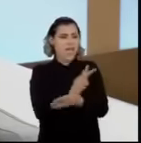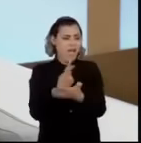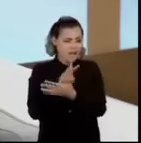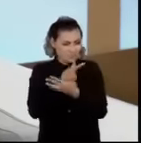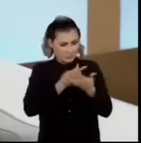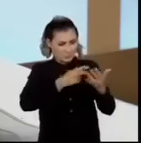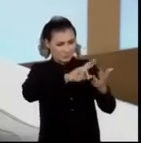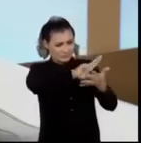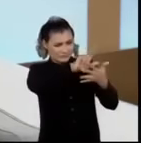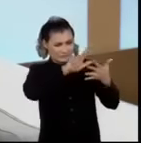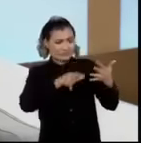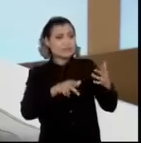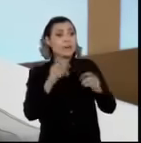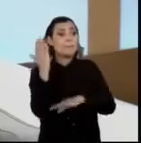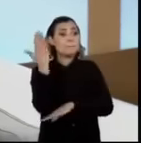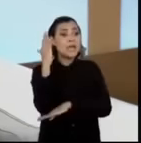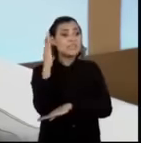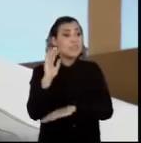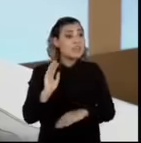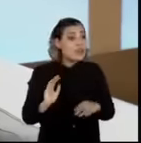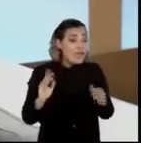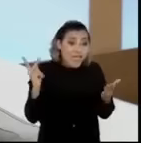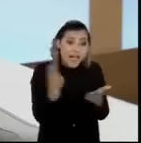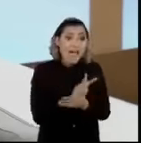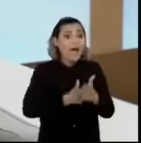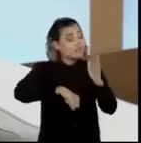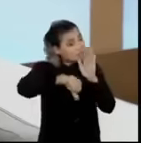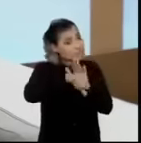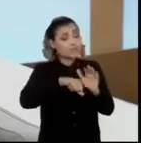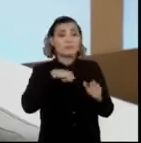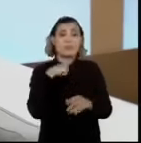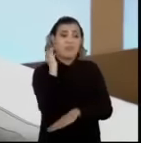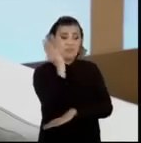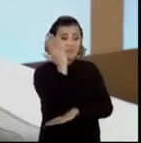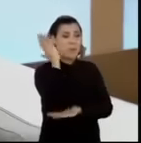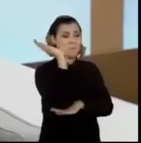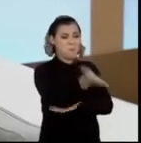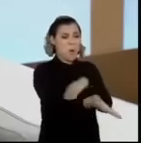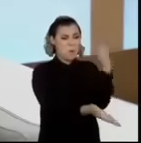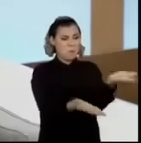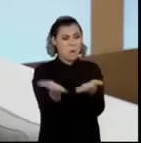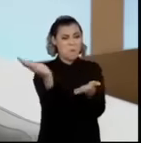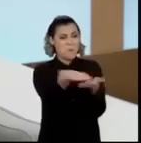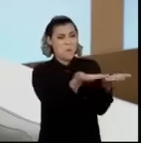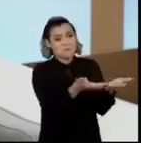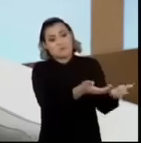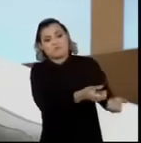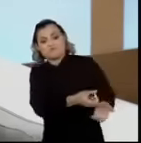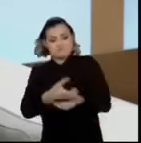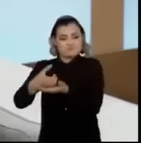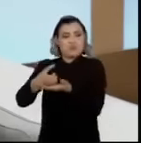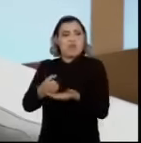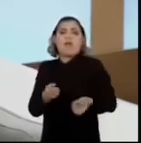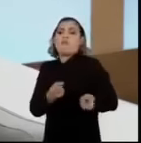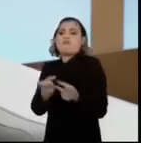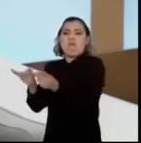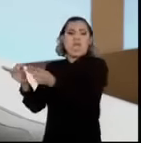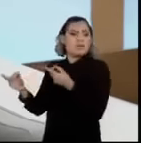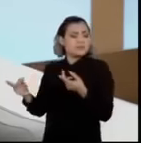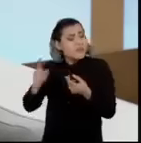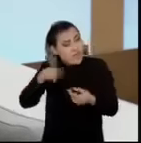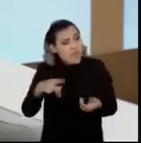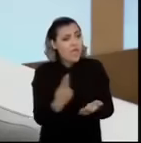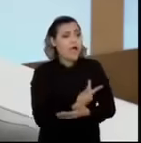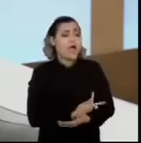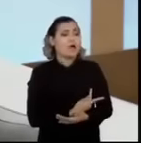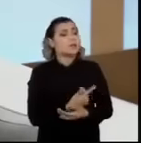atividades de subtração de madeira de forma ilegal e venda da madeira, são, de alguma forma, as atividades que essas pessoas